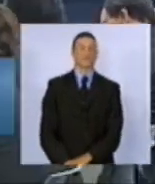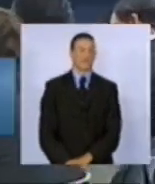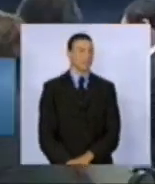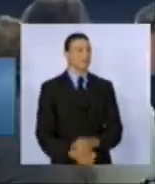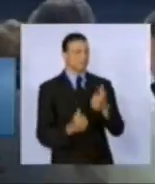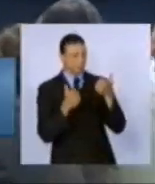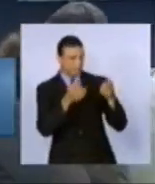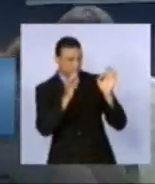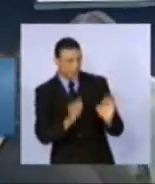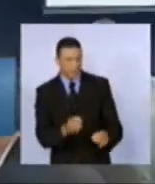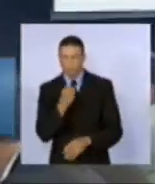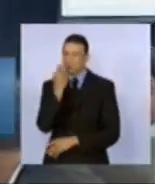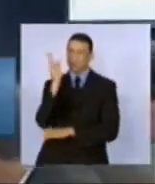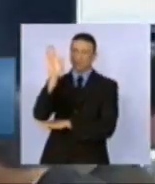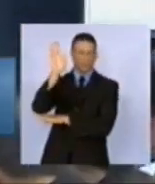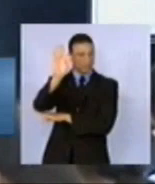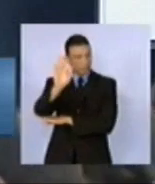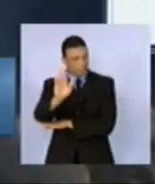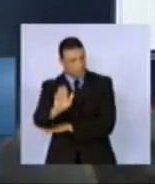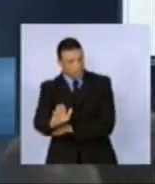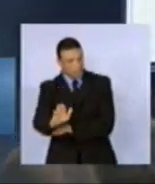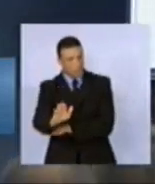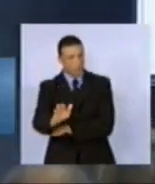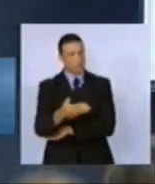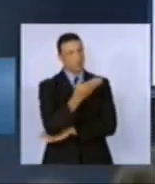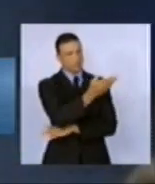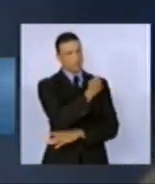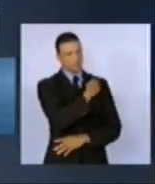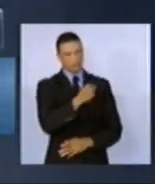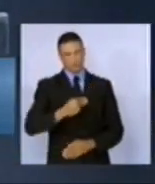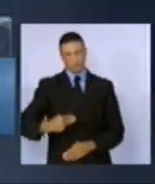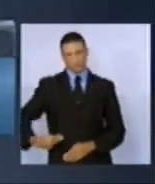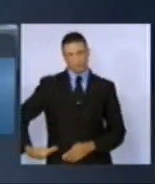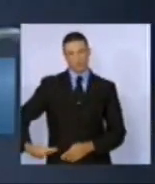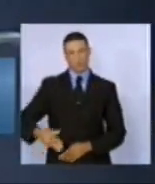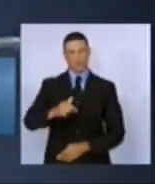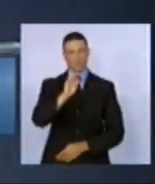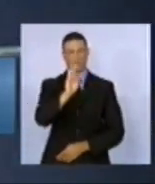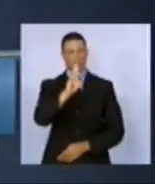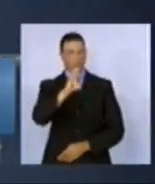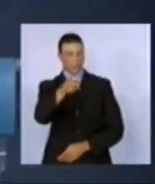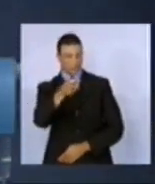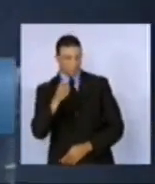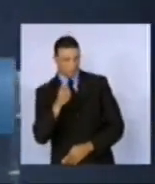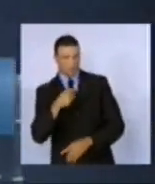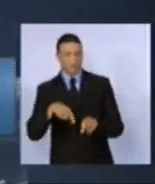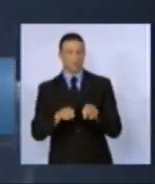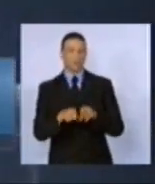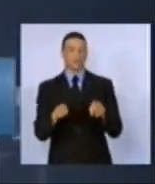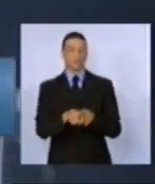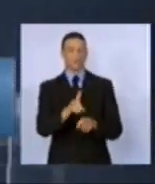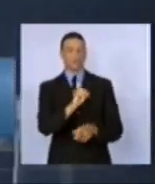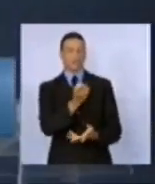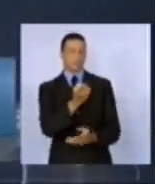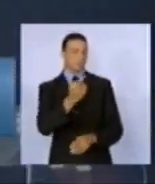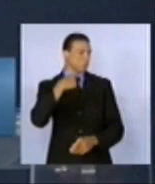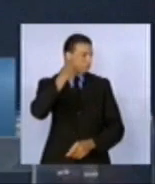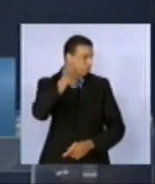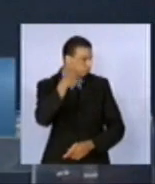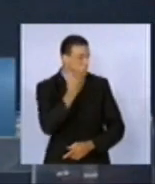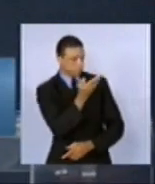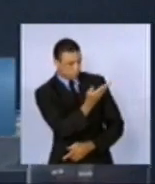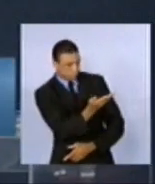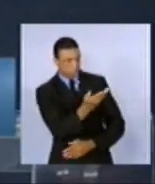certo boa tarde senhor Ministro fux o Dr subur AD eh meus